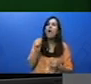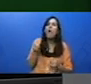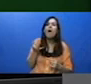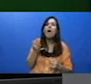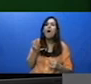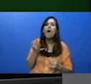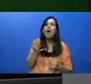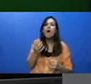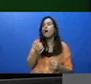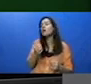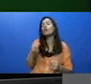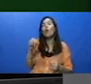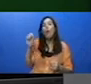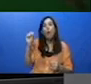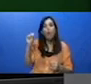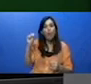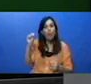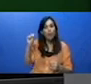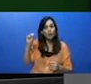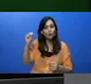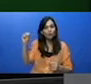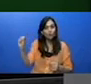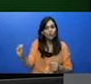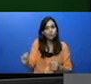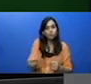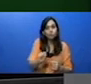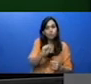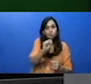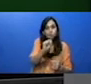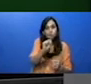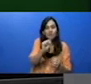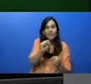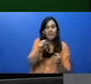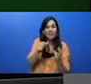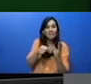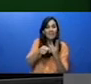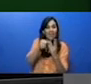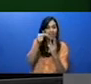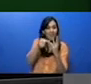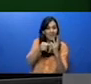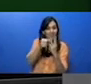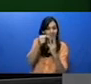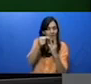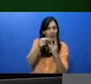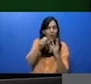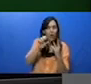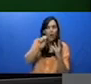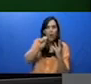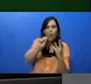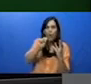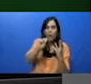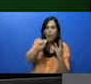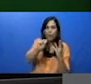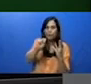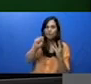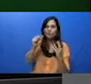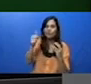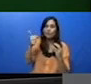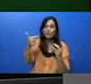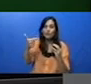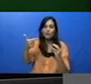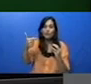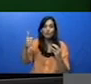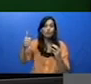o 8 aqui na centena, ela vai conseguir 821. O 2 fica na dezena e o 1